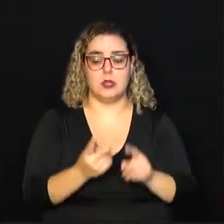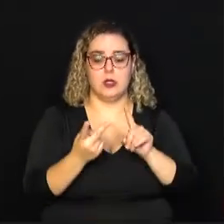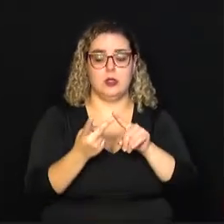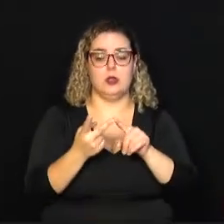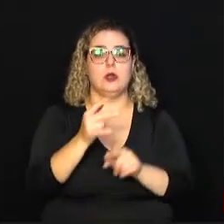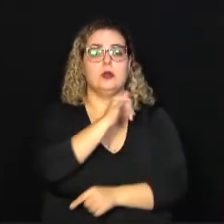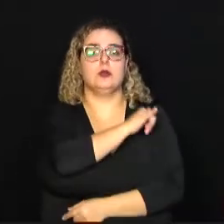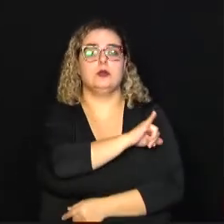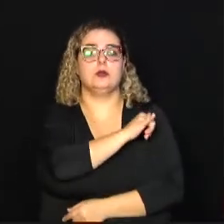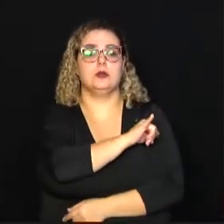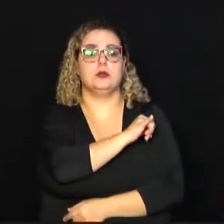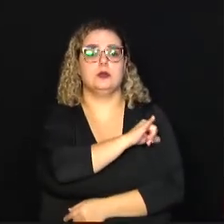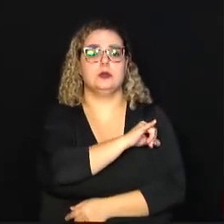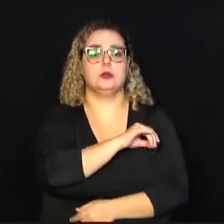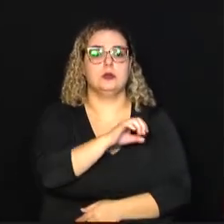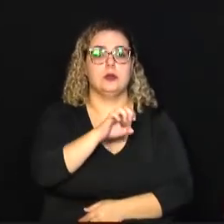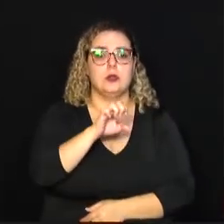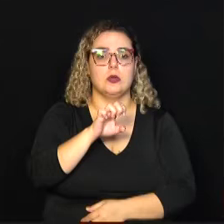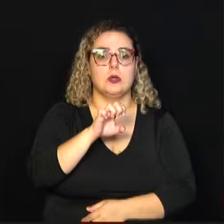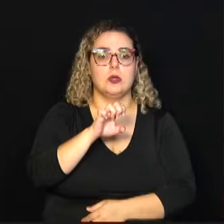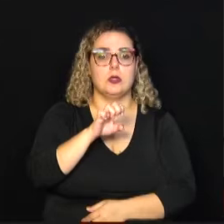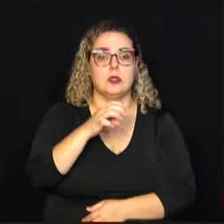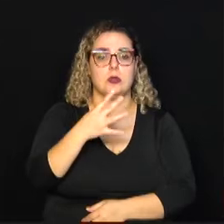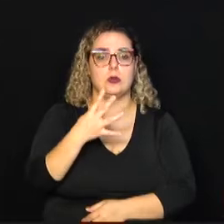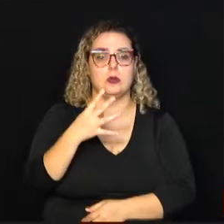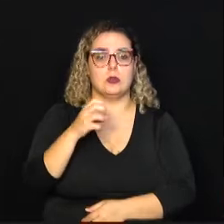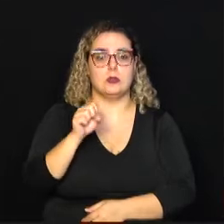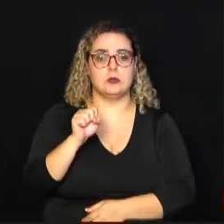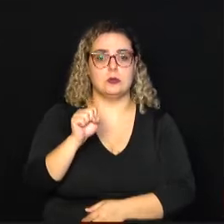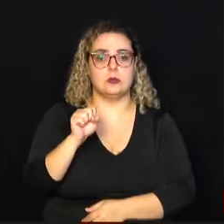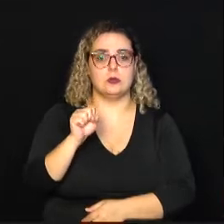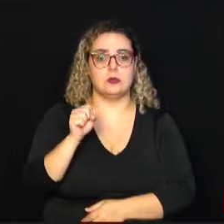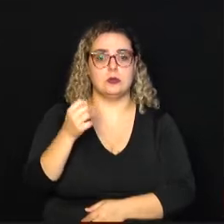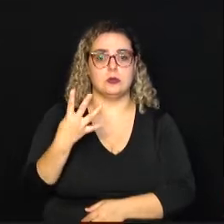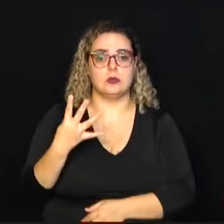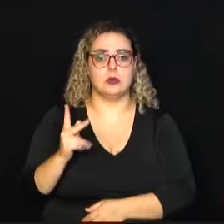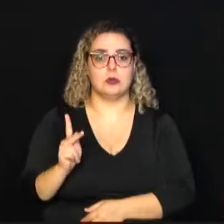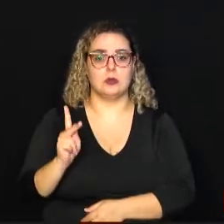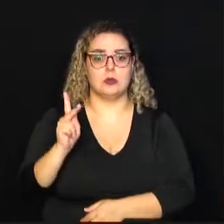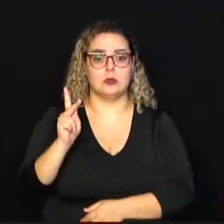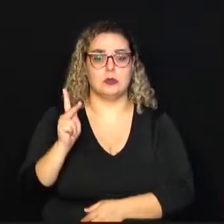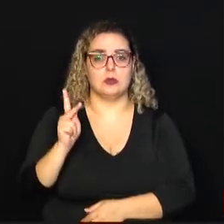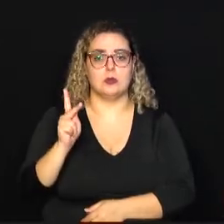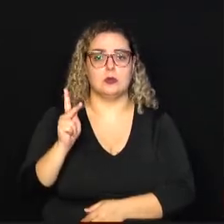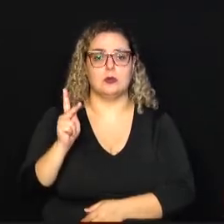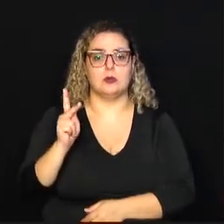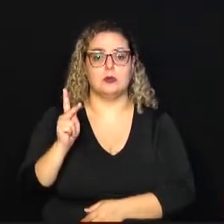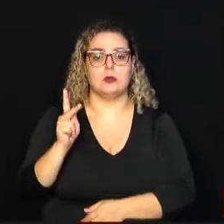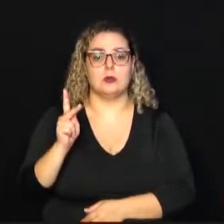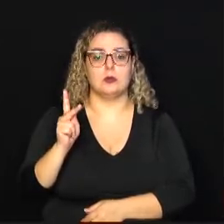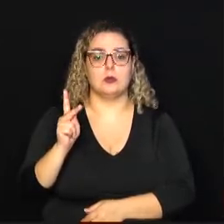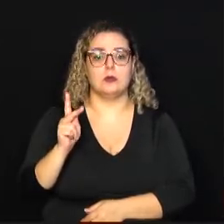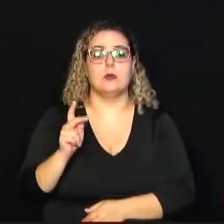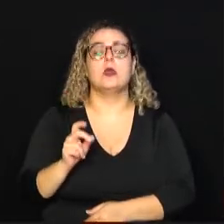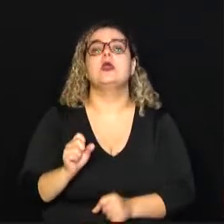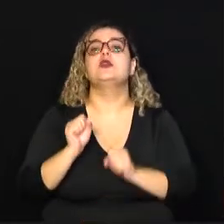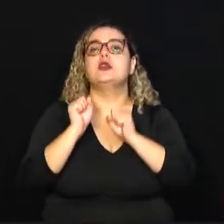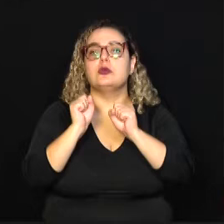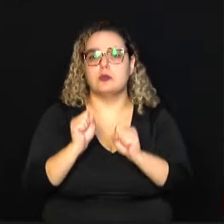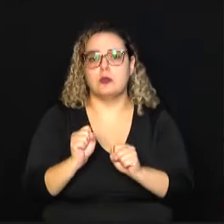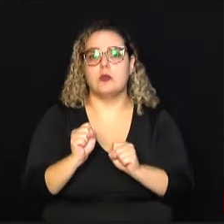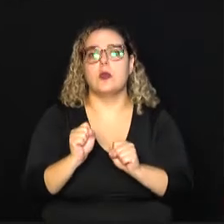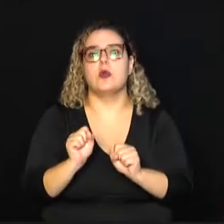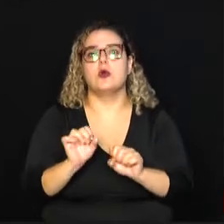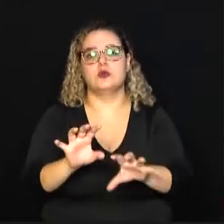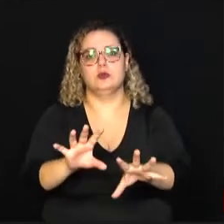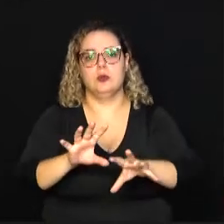essa mutação E484K associada à capacidade aumentada para reinfecção por quem já teve